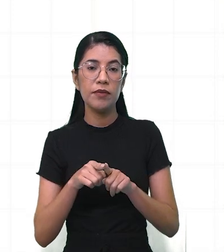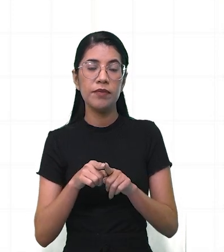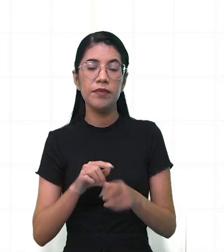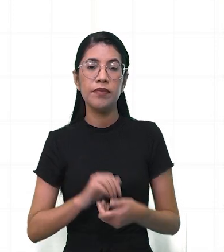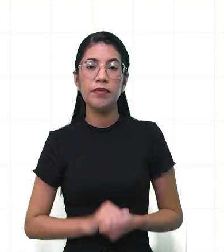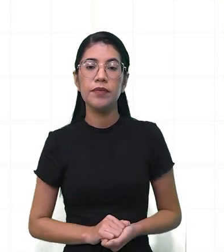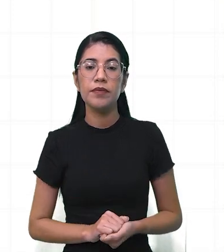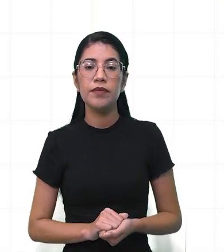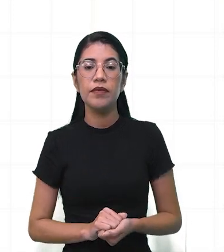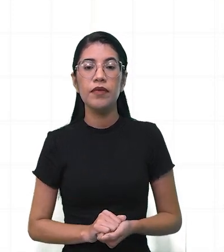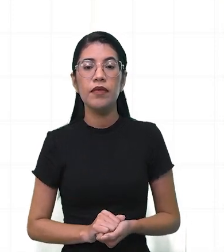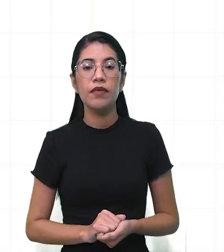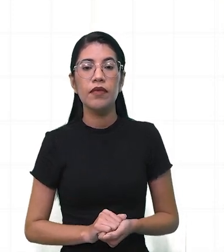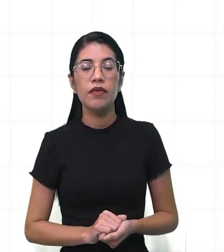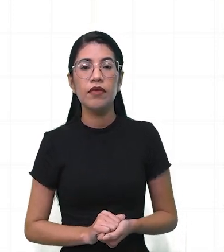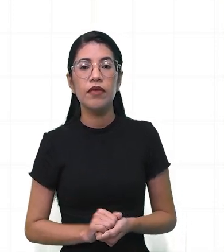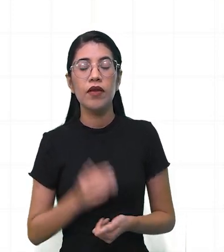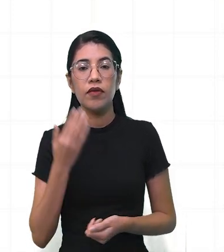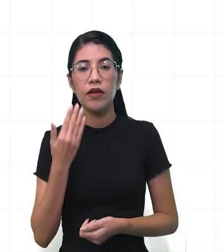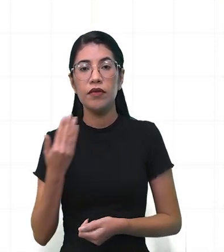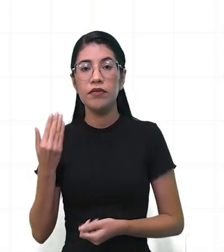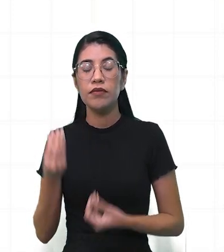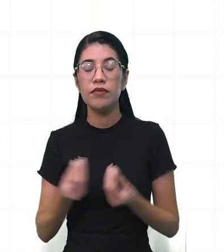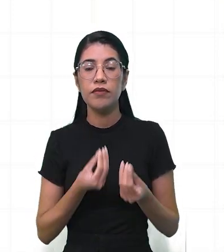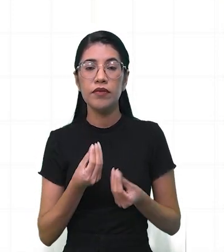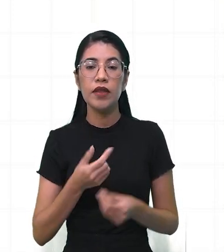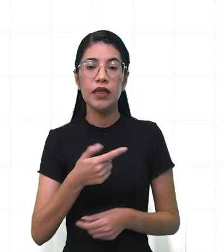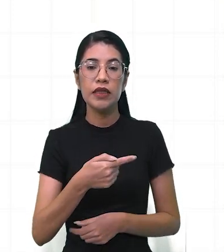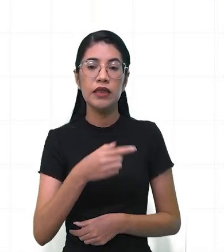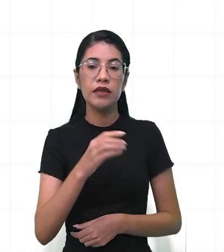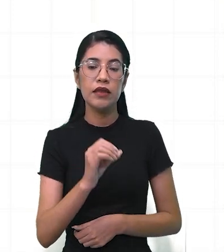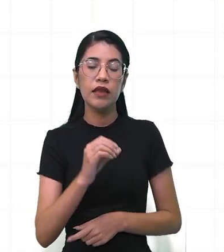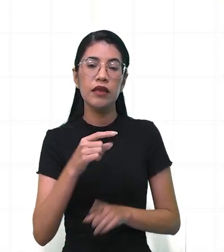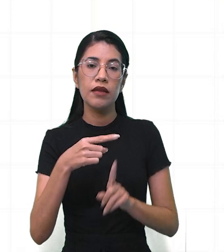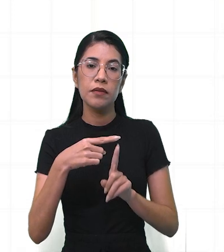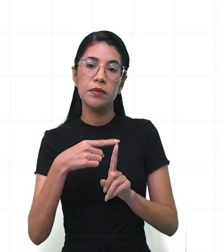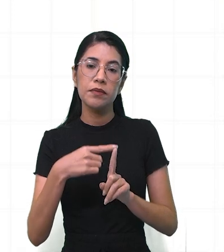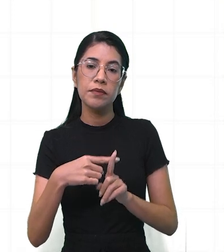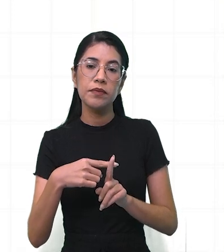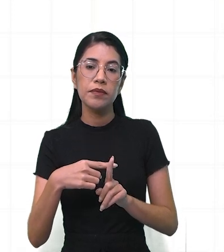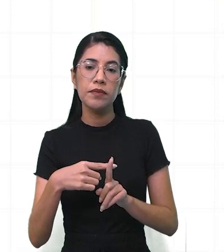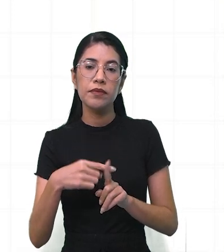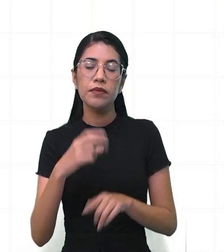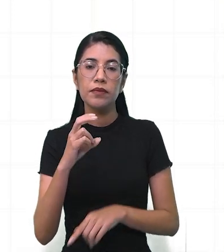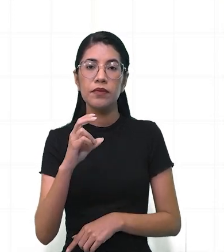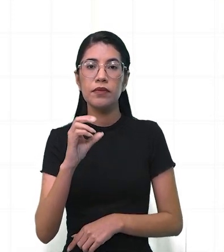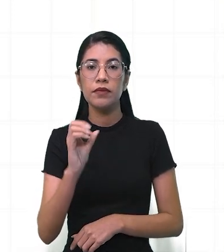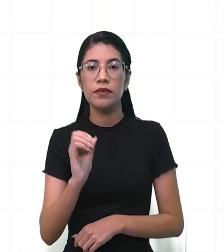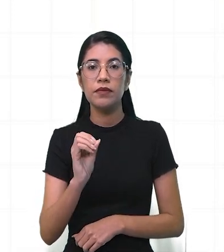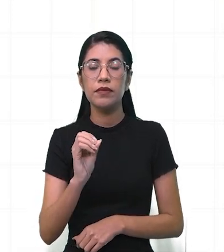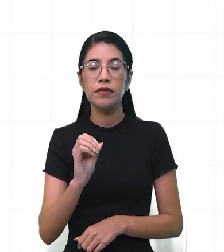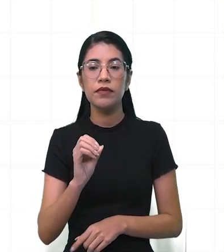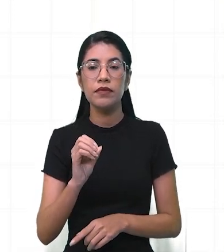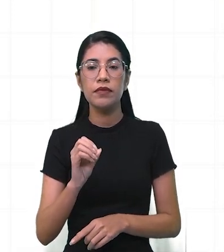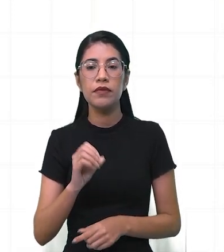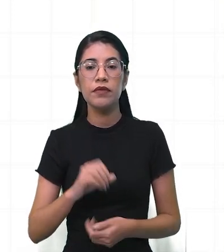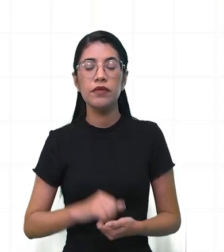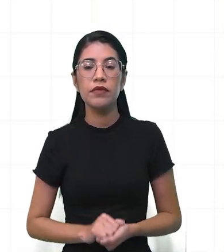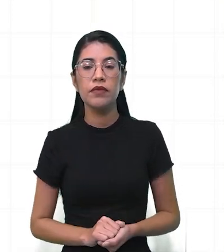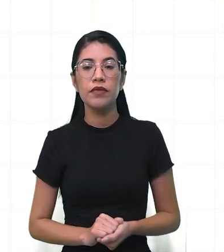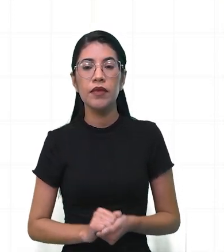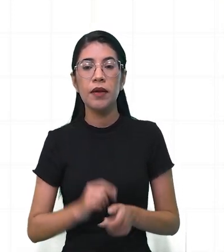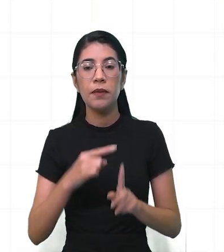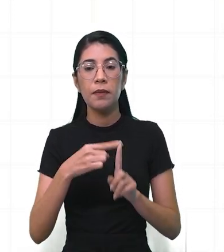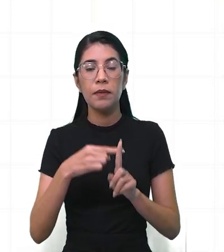encontramos. Então, ficará da seguinte forma. 70 mais 50. O outro